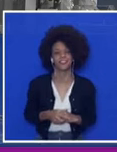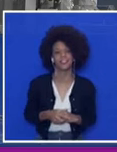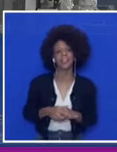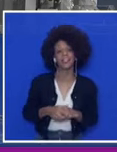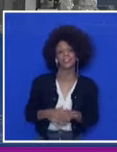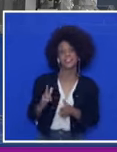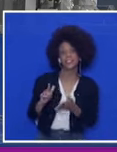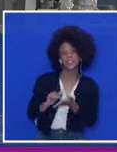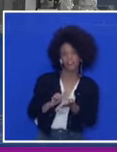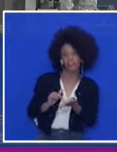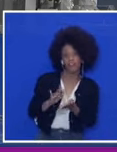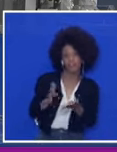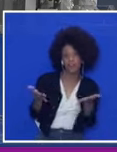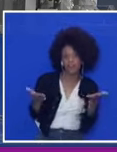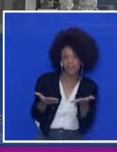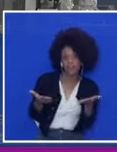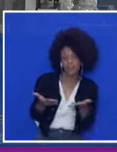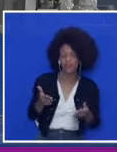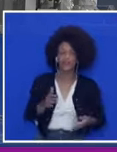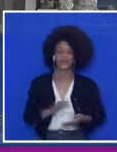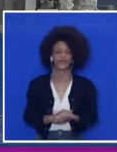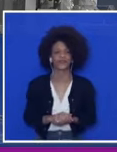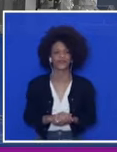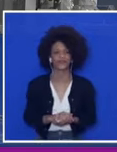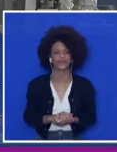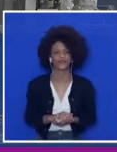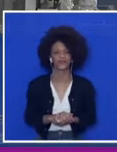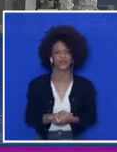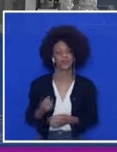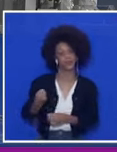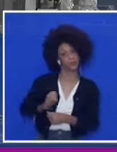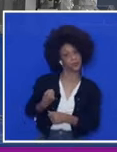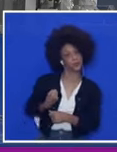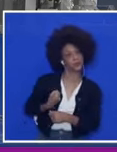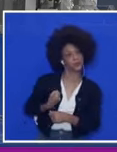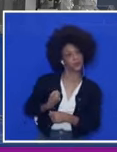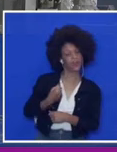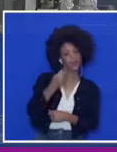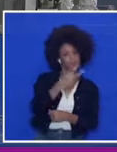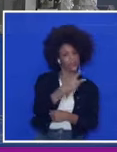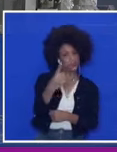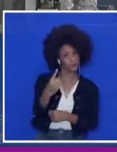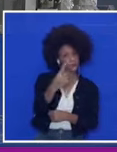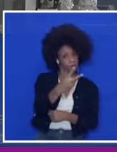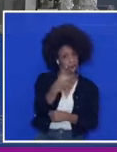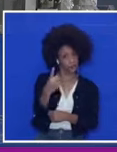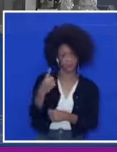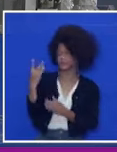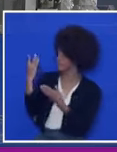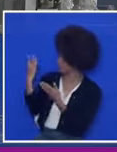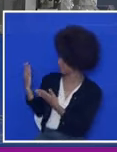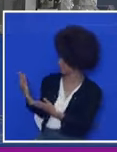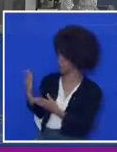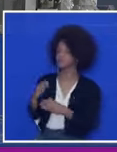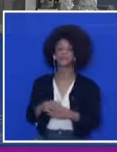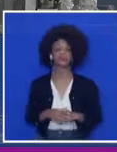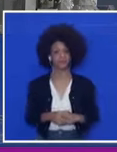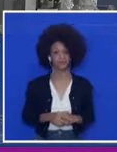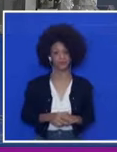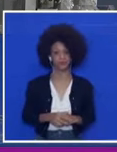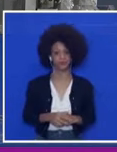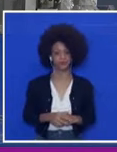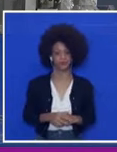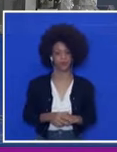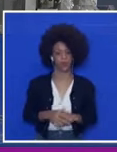do concurso 2125 da Loto Fácil. Bola vermelha número 21. Vermelha